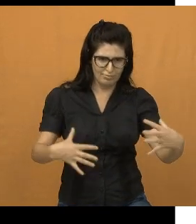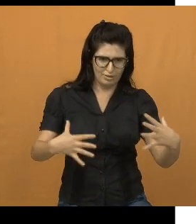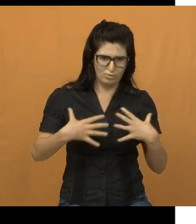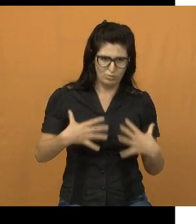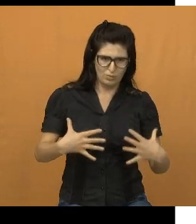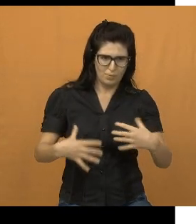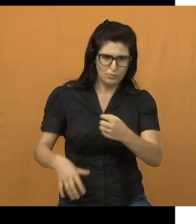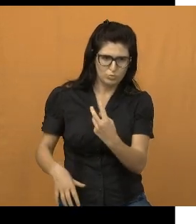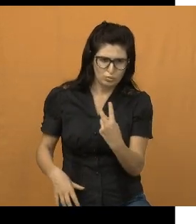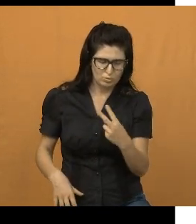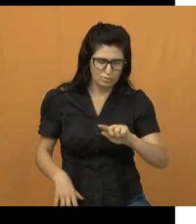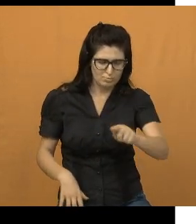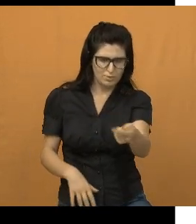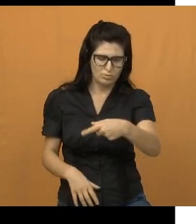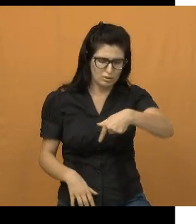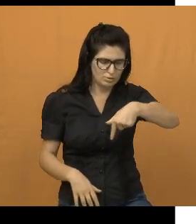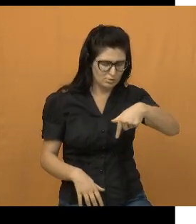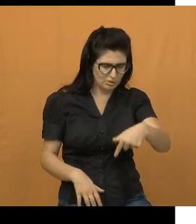355.